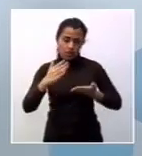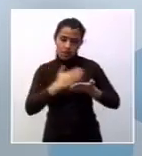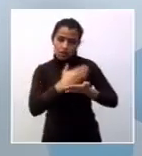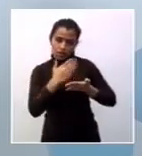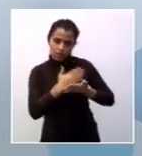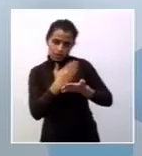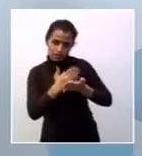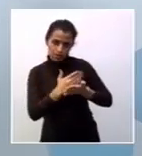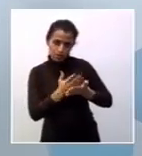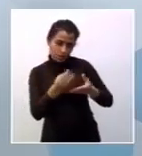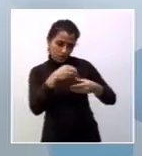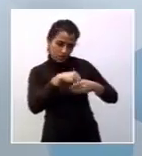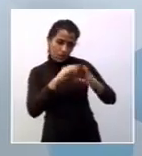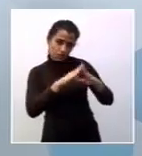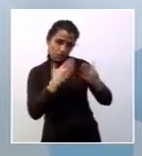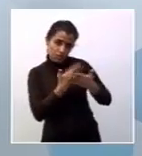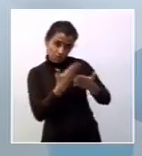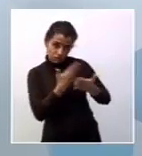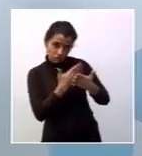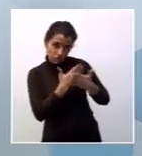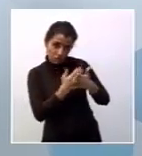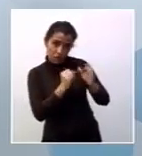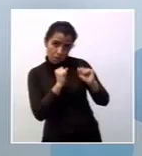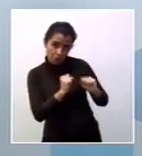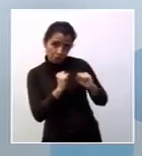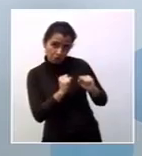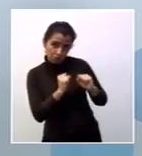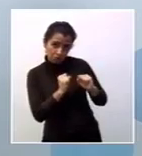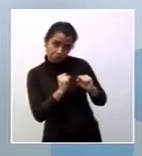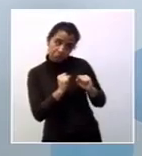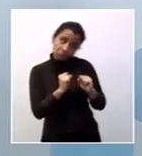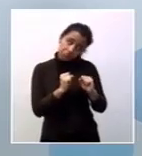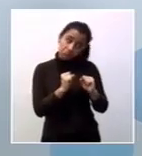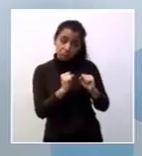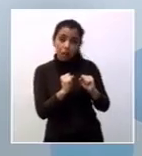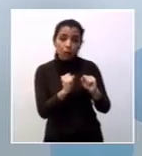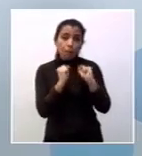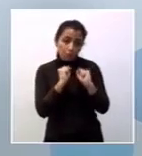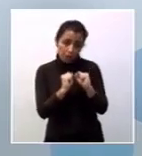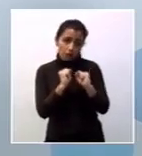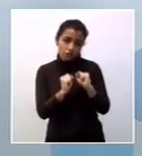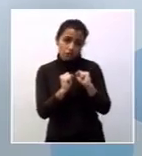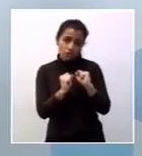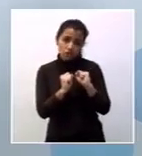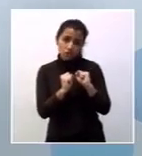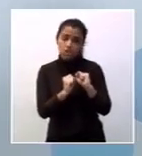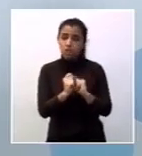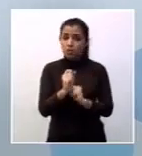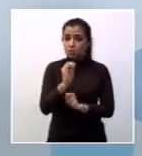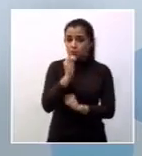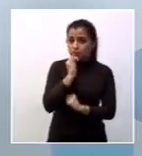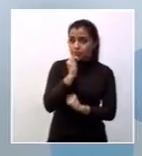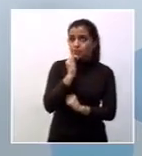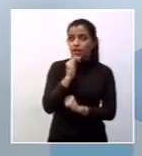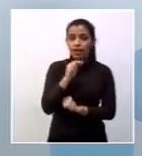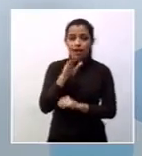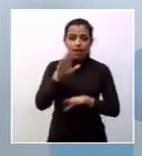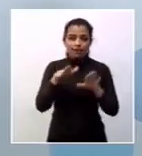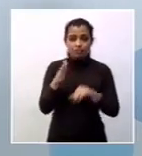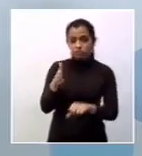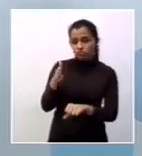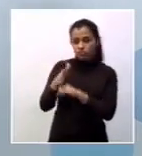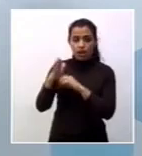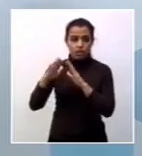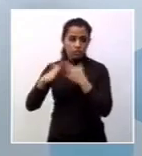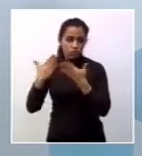escola, podem ter fake news? Podem. Né? Tanto que quando a gente vai na escola pública escolher